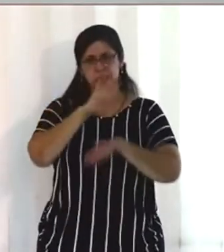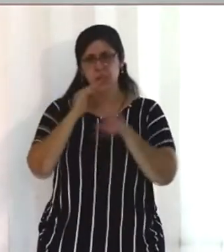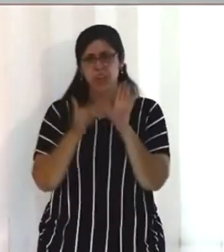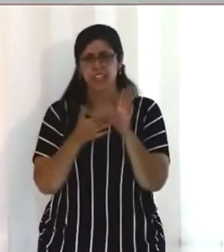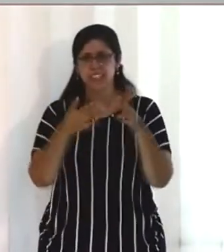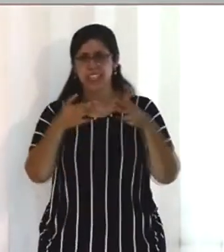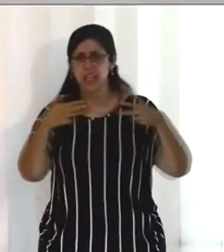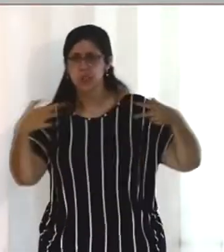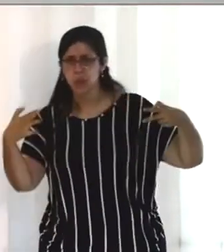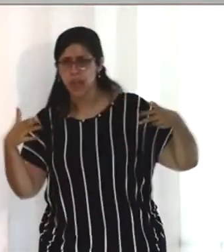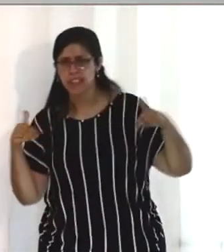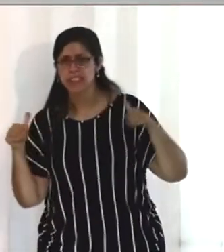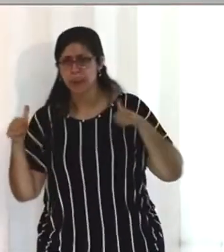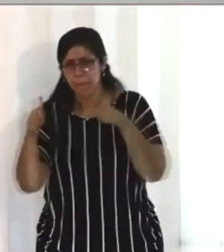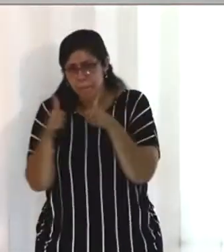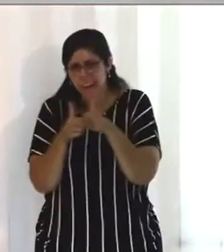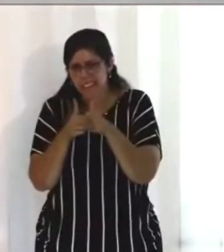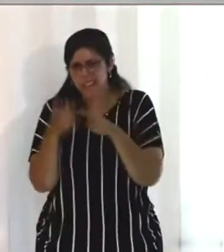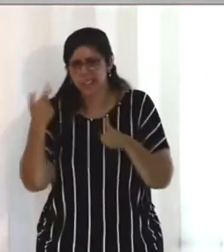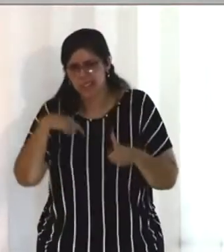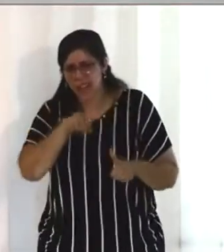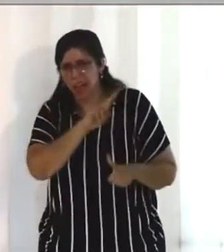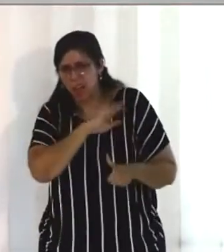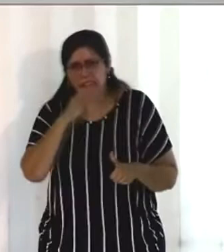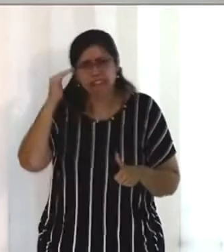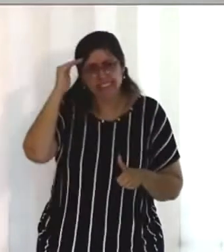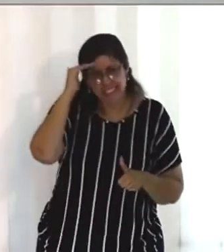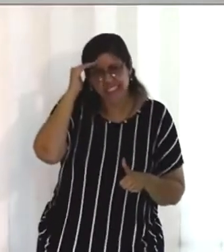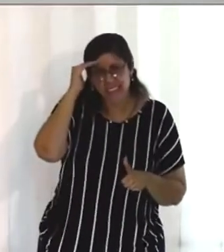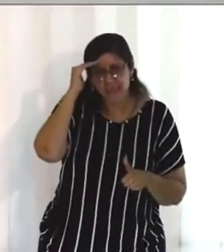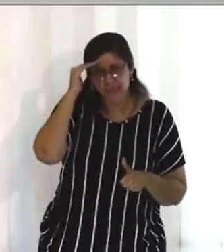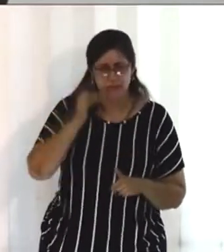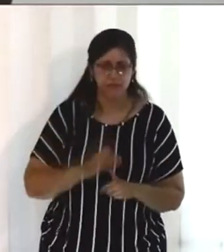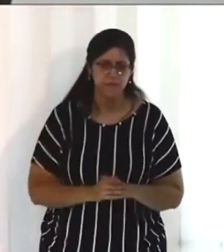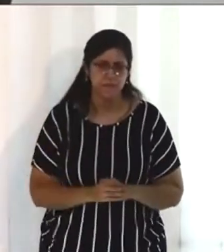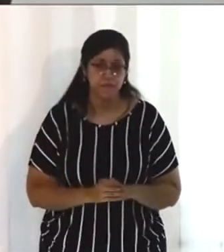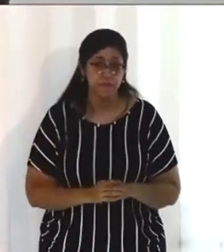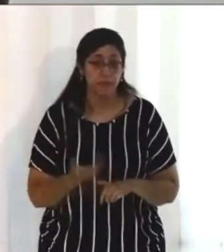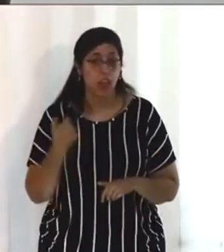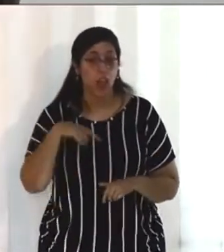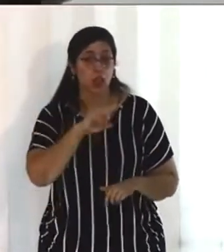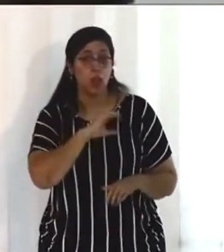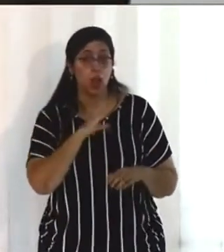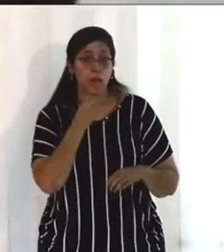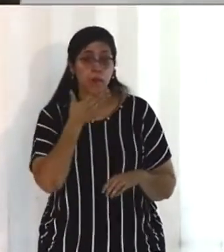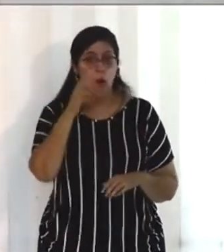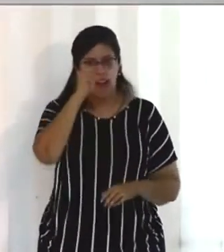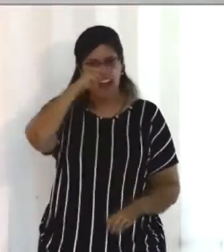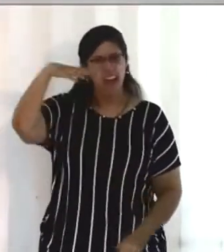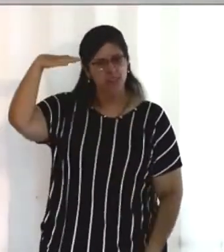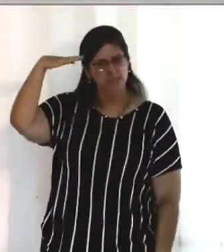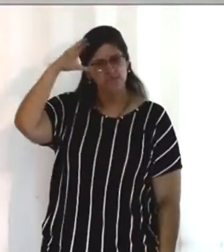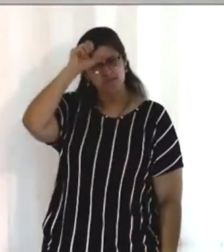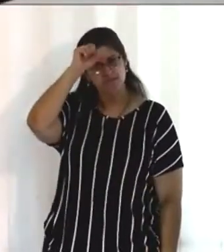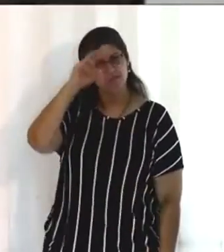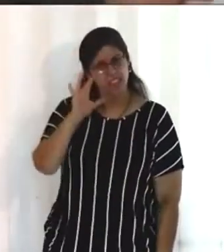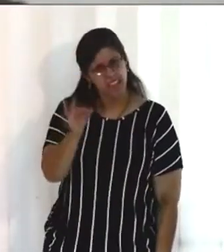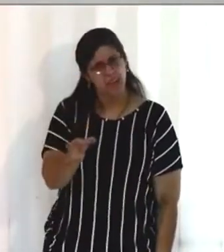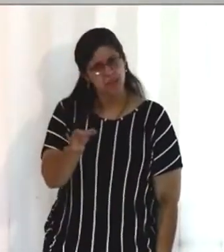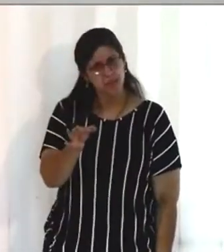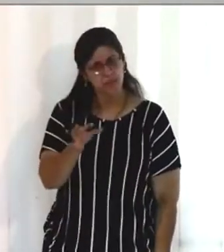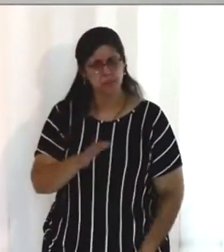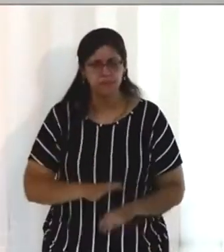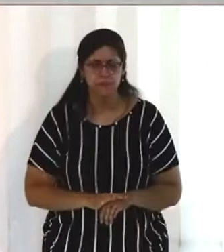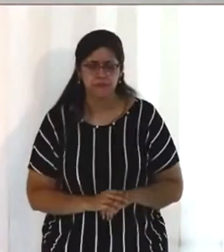A pergunta é: nós somos bons alunos da forma como nós vemos as coisas? O que nós aprendemos com